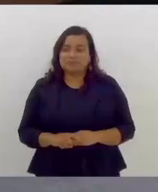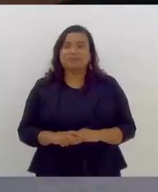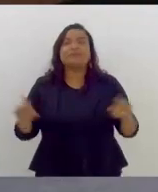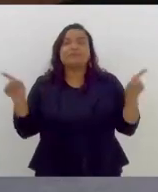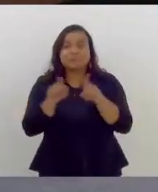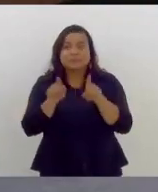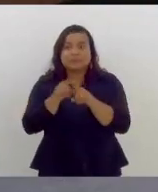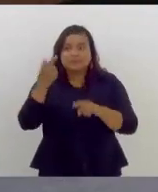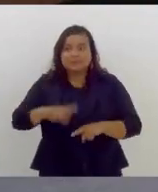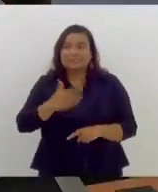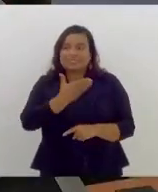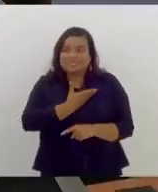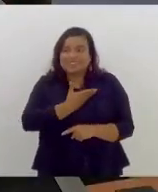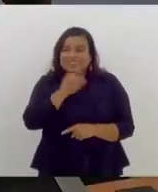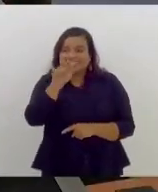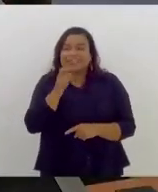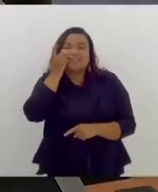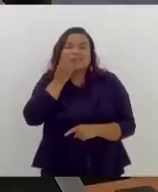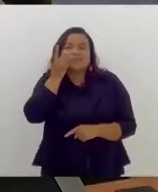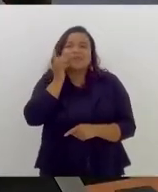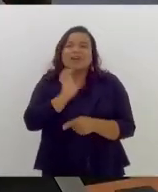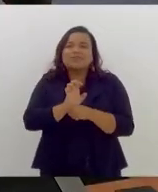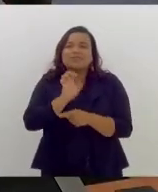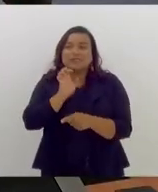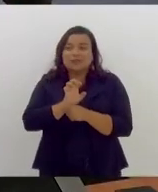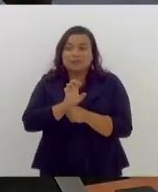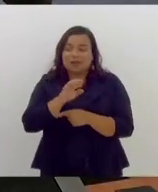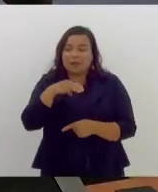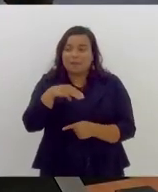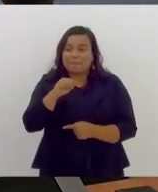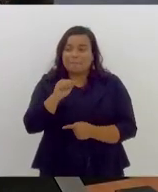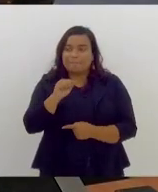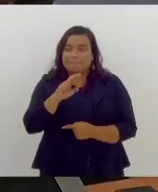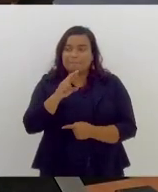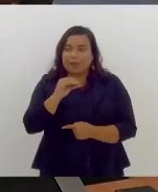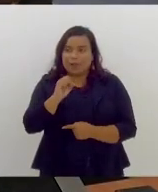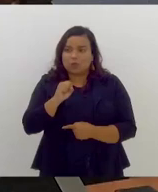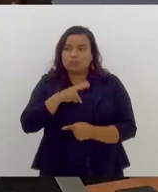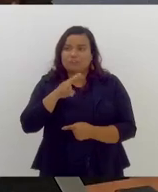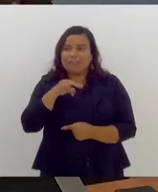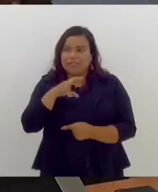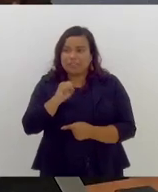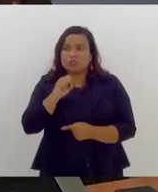Também nosso querido amigo deputado estadual Marcos Vinícius Nescau.